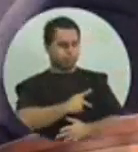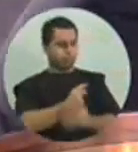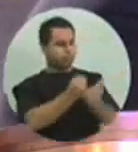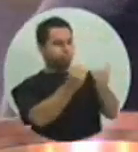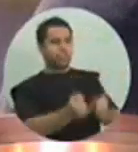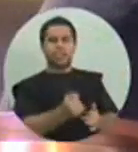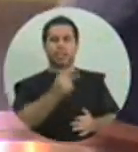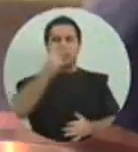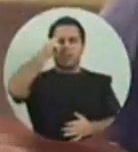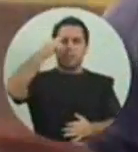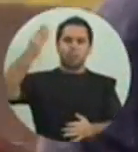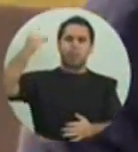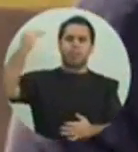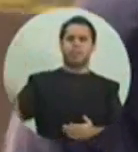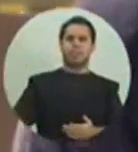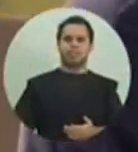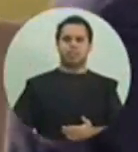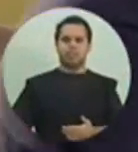E Paulo estava dizendo assim: olha,